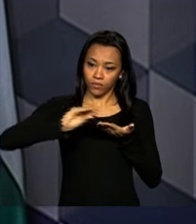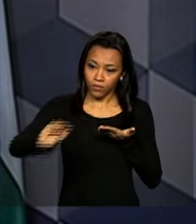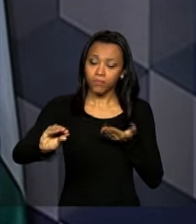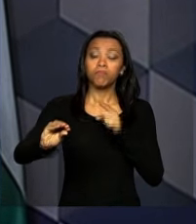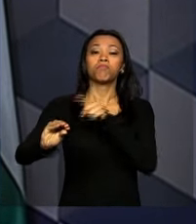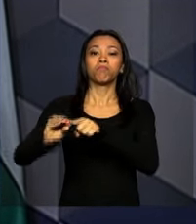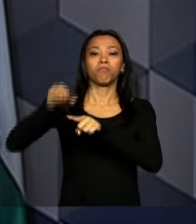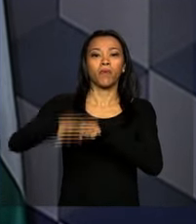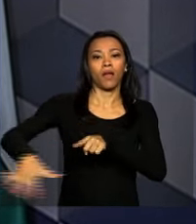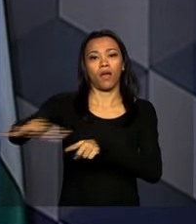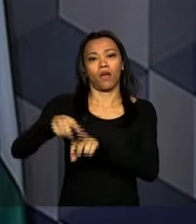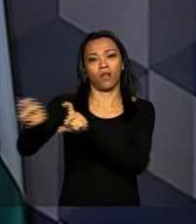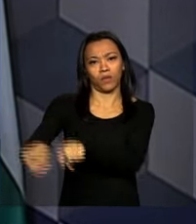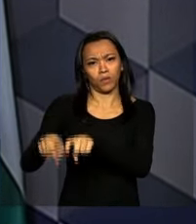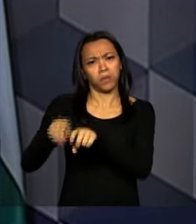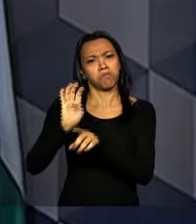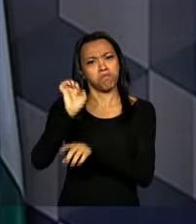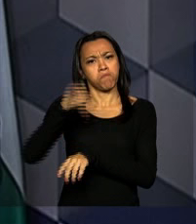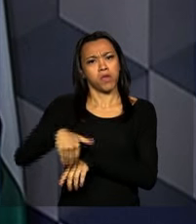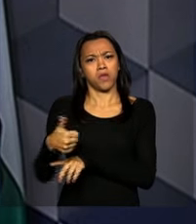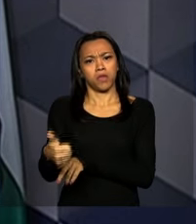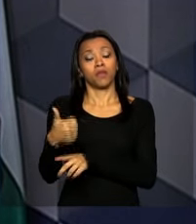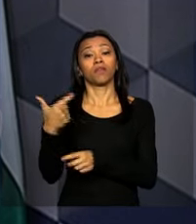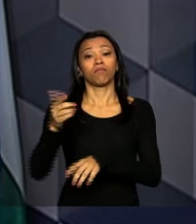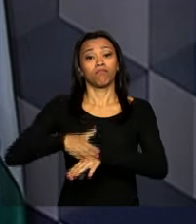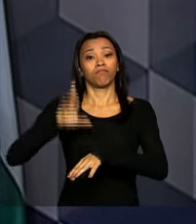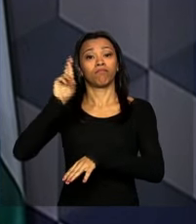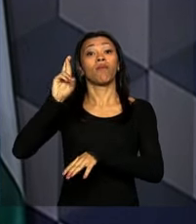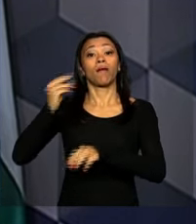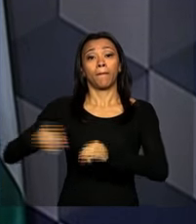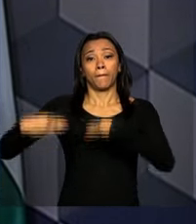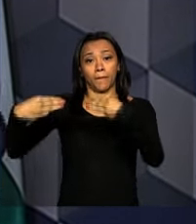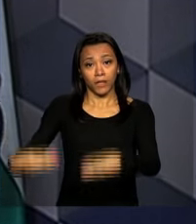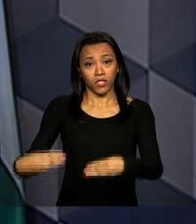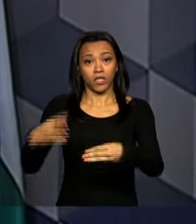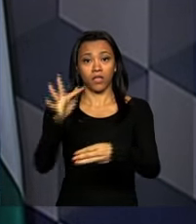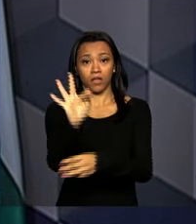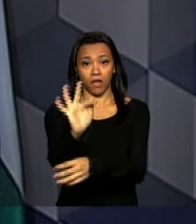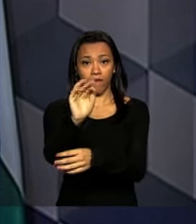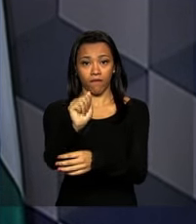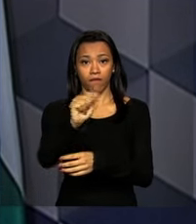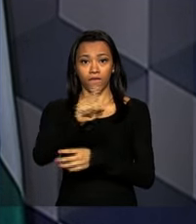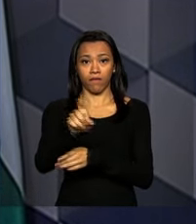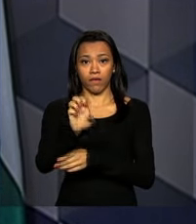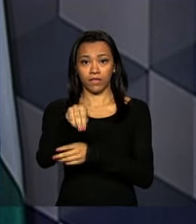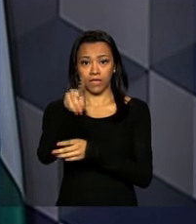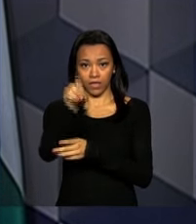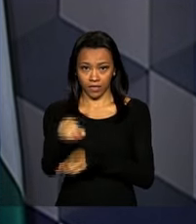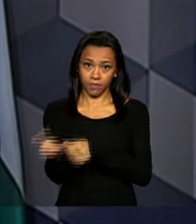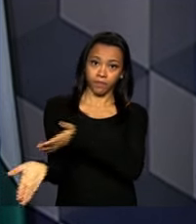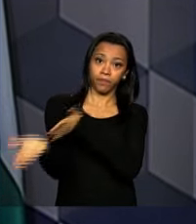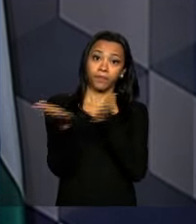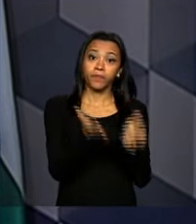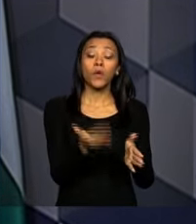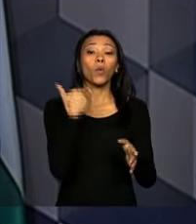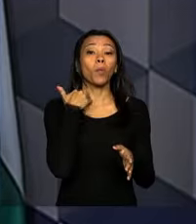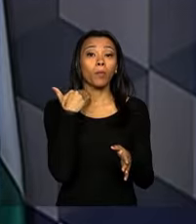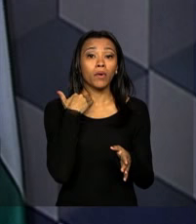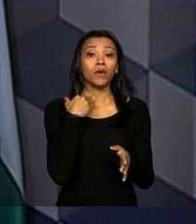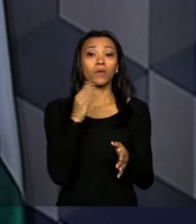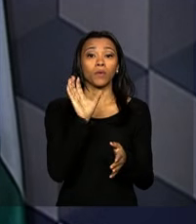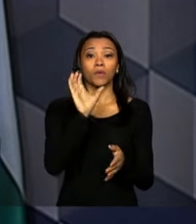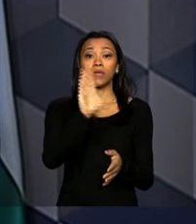agricultura. Um serviço muito bem feito no Ministério da Fazenda. O Banco Central fazendo uma